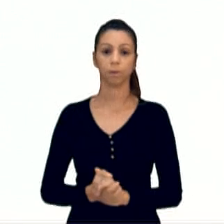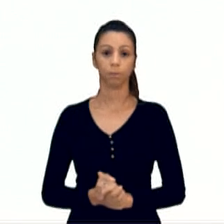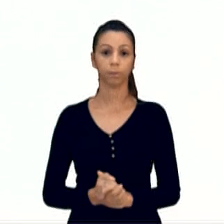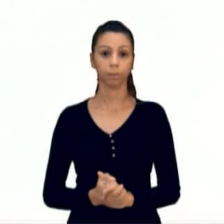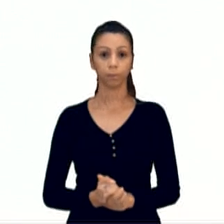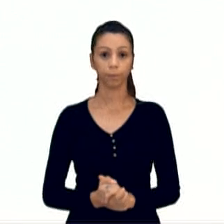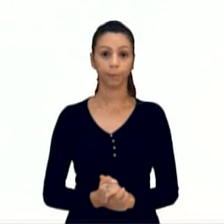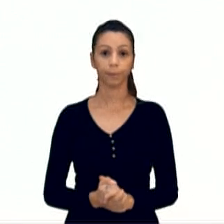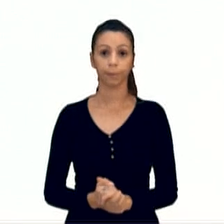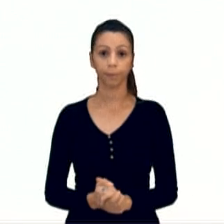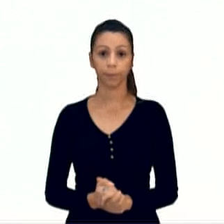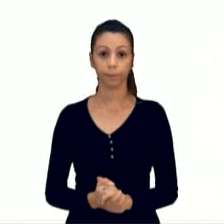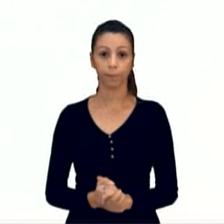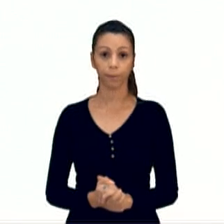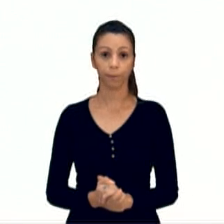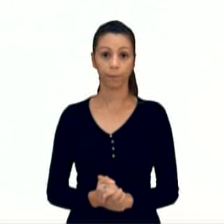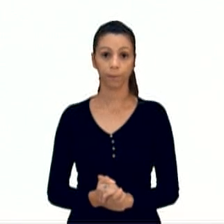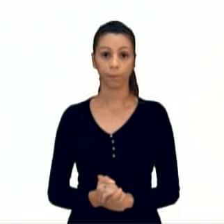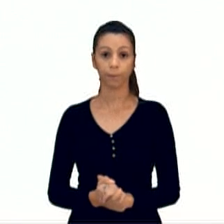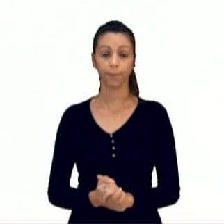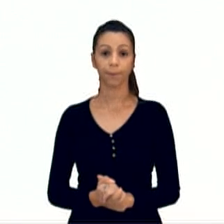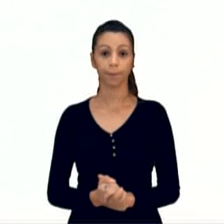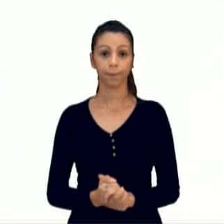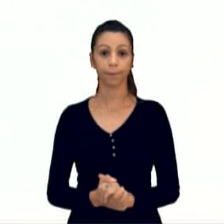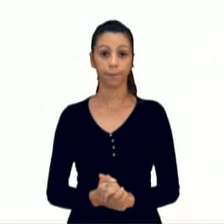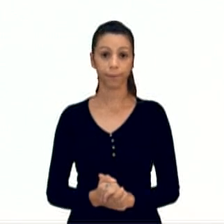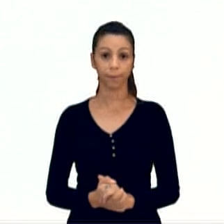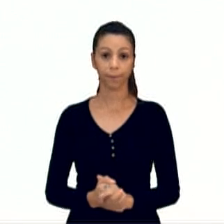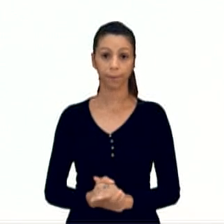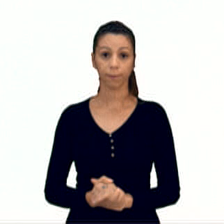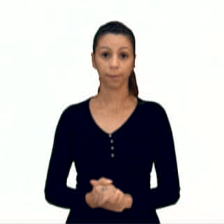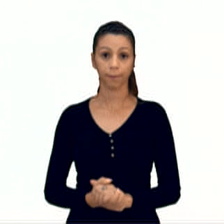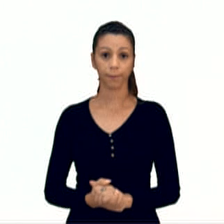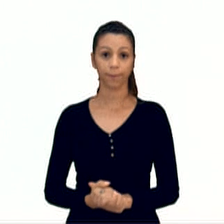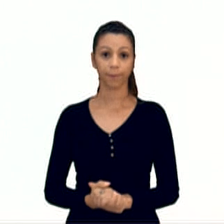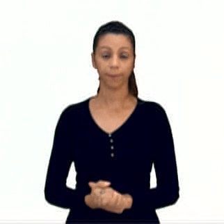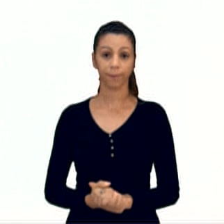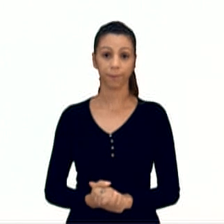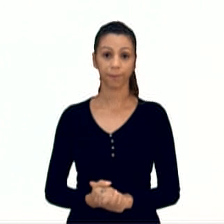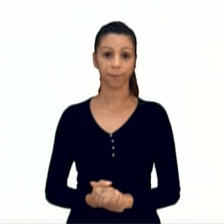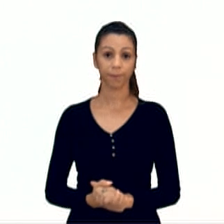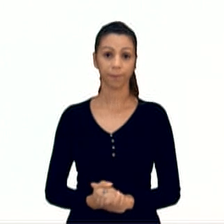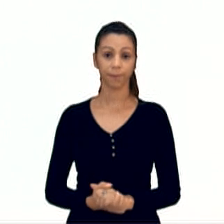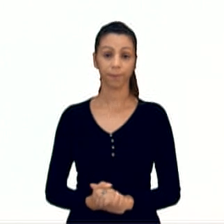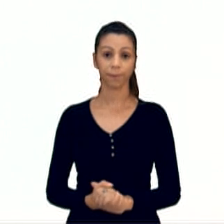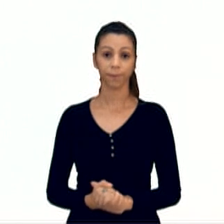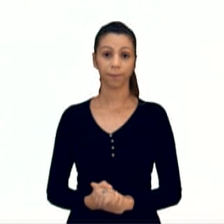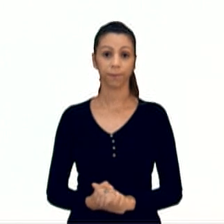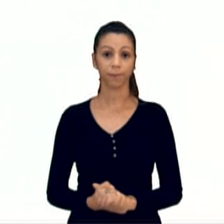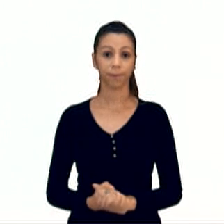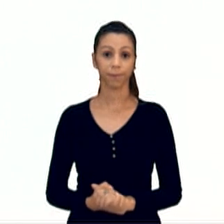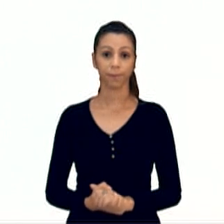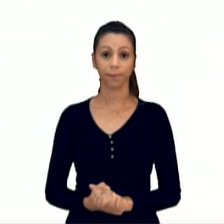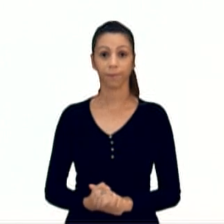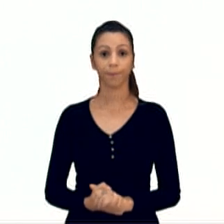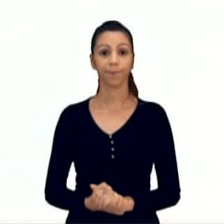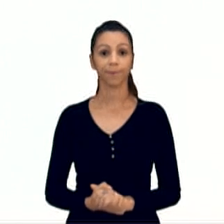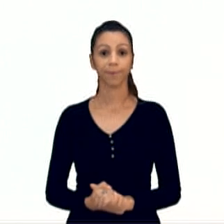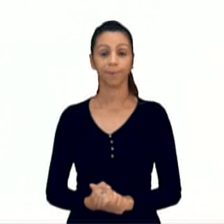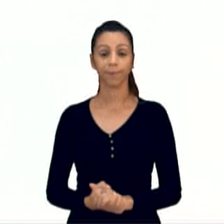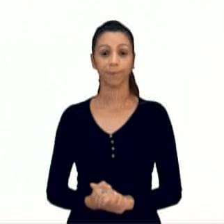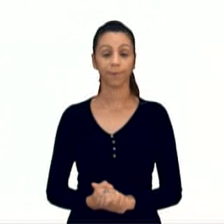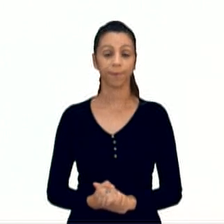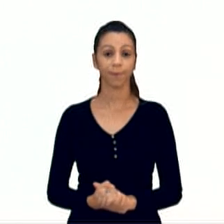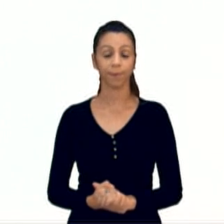my grandparents are digital retards, which means they barely know how to use a toaster.